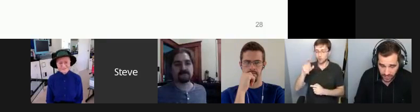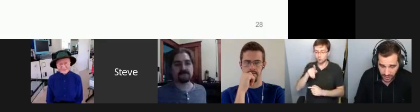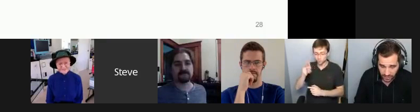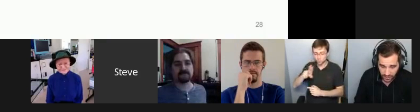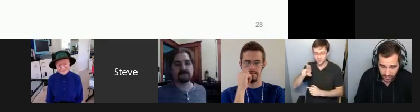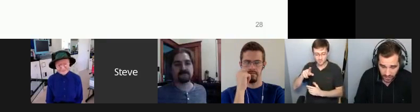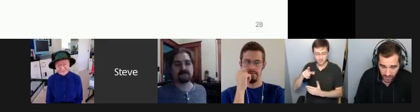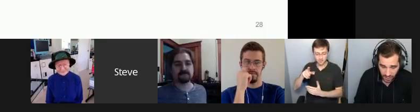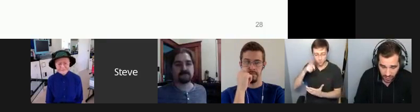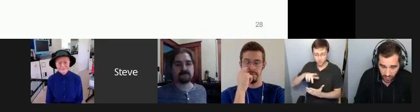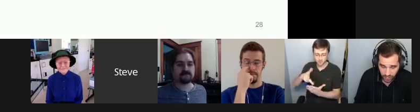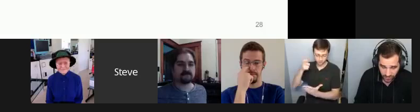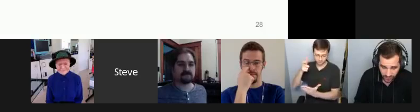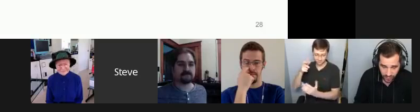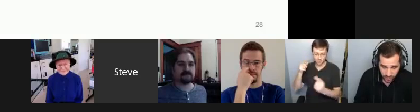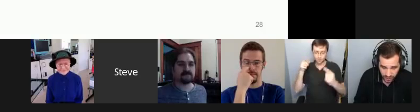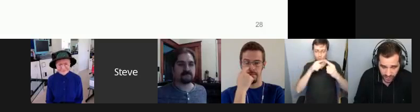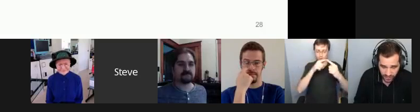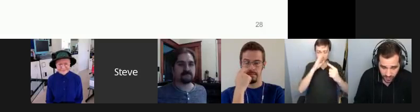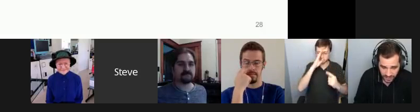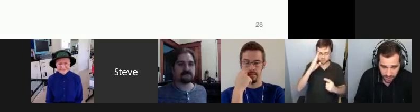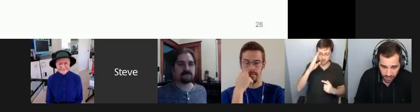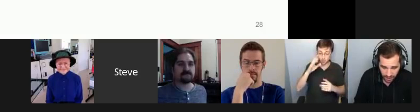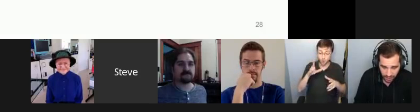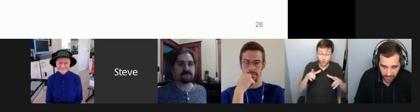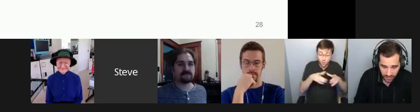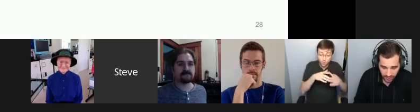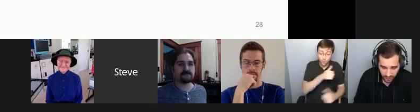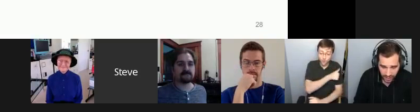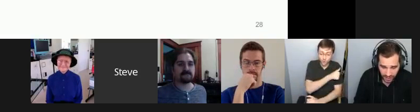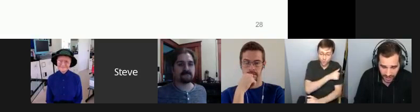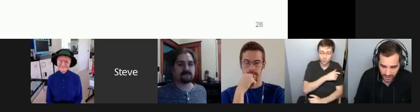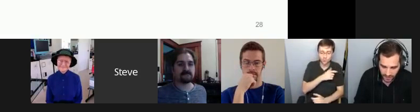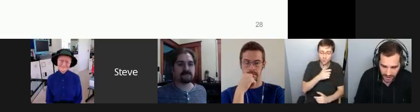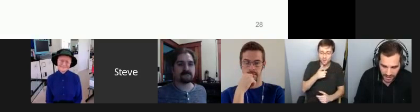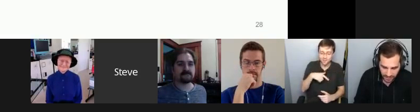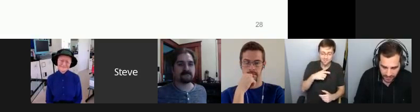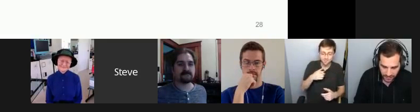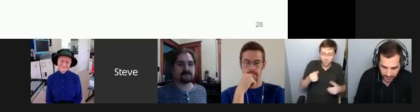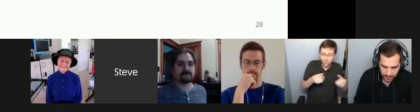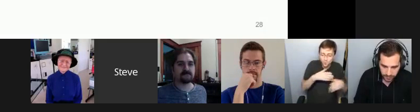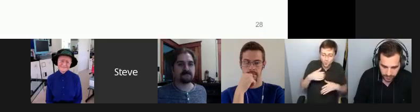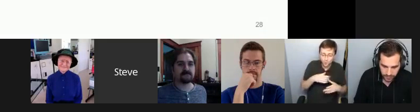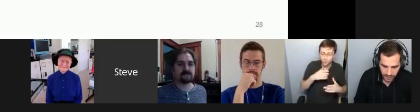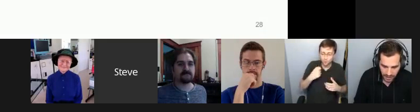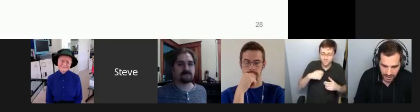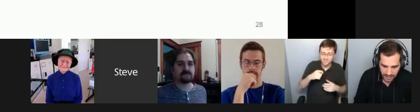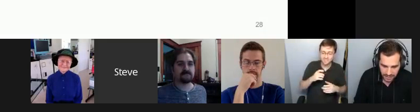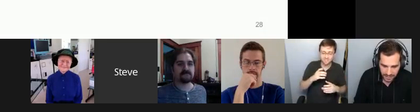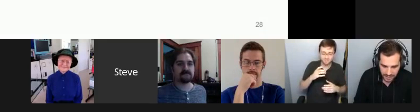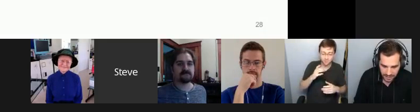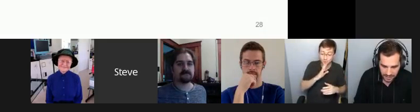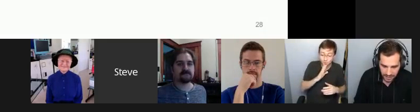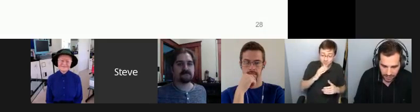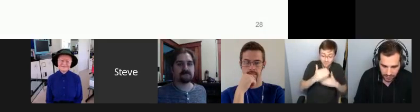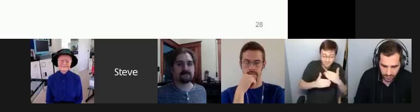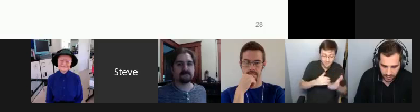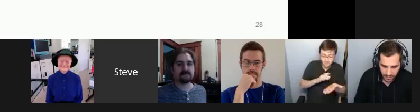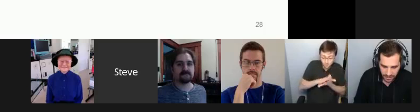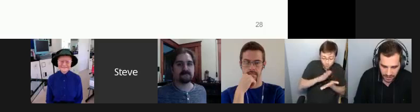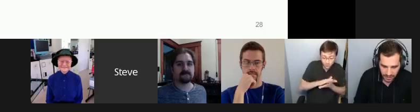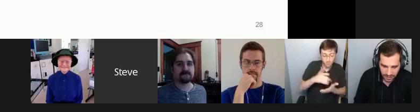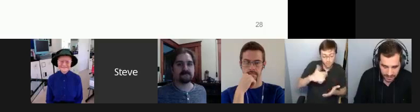desses sujeitos. E o objetivo principal foi identificar essa